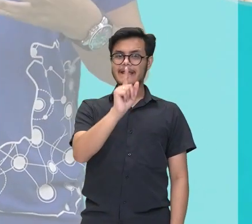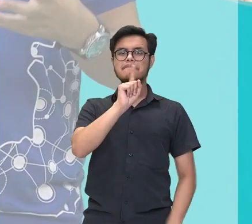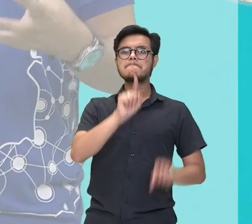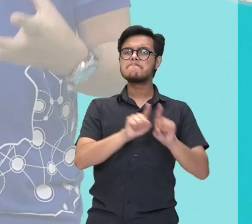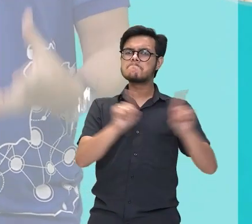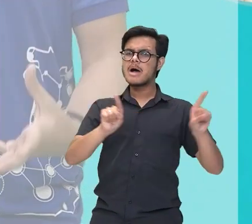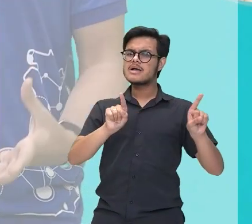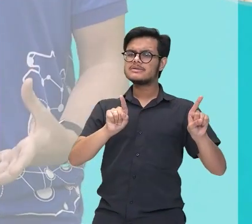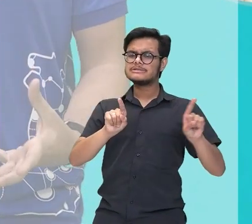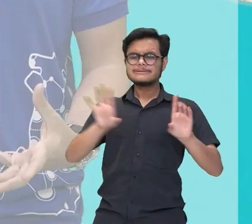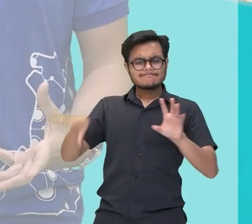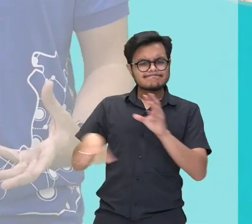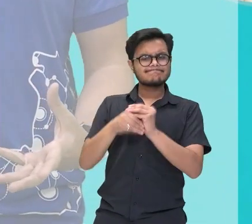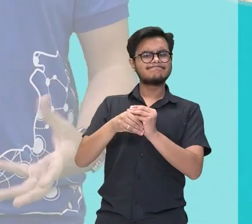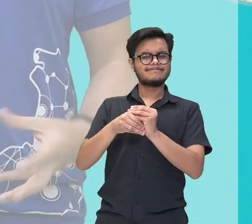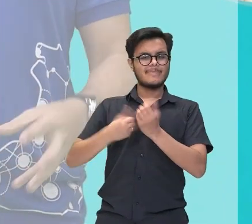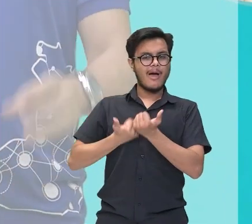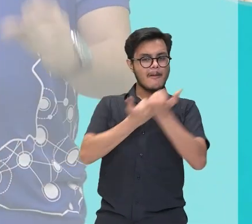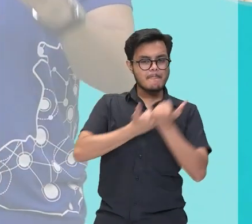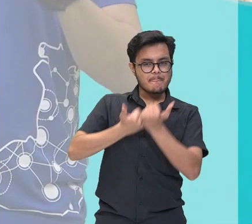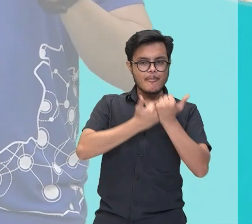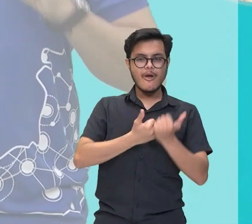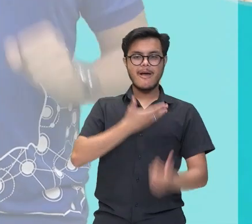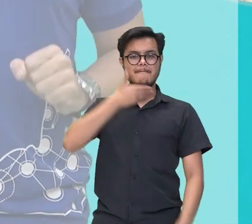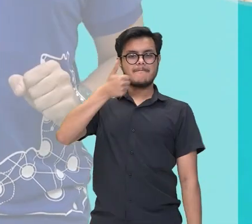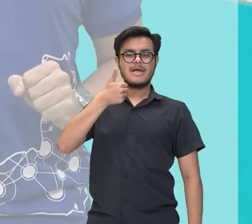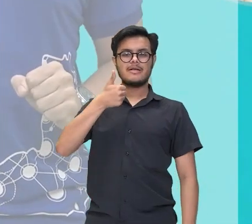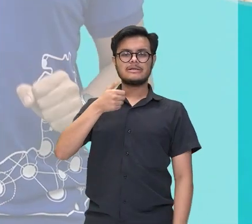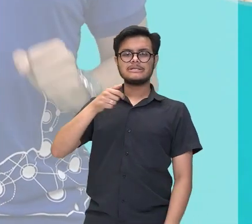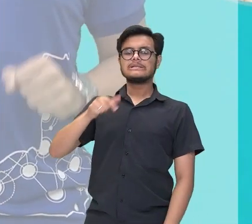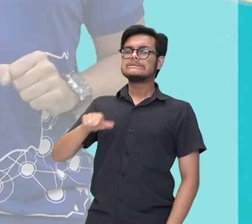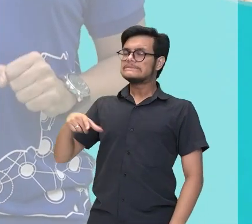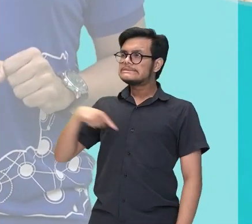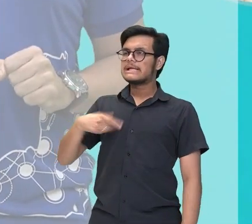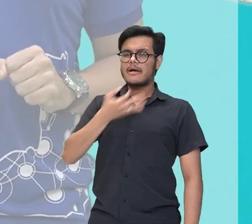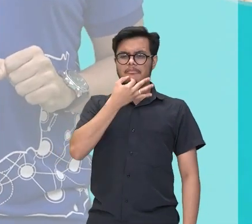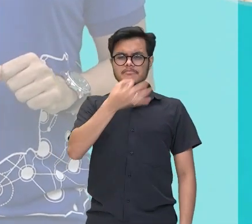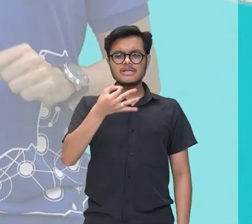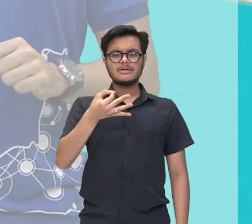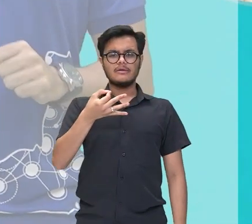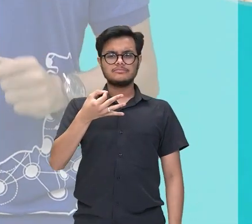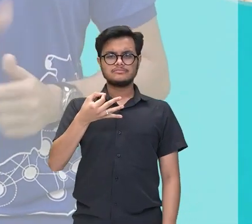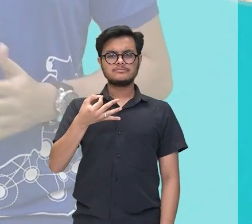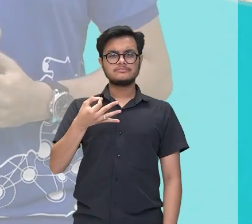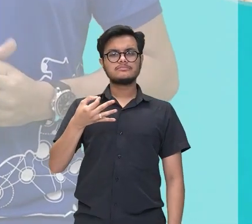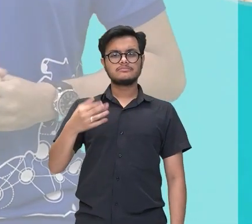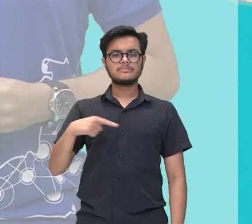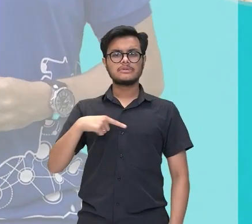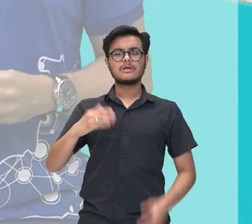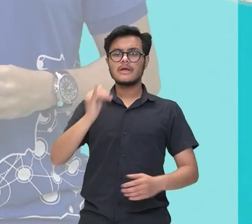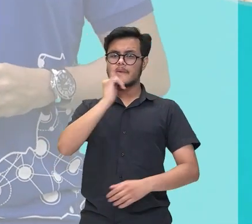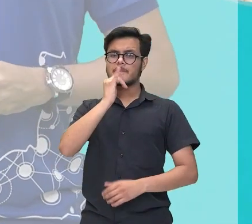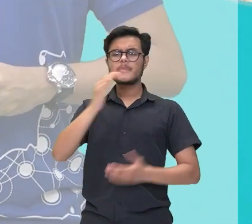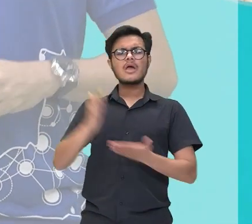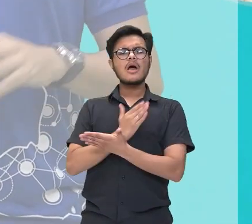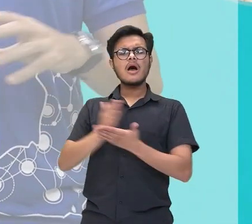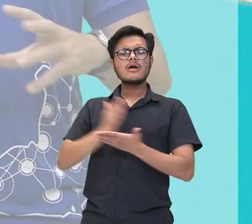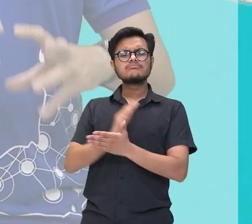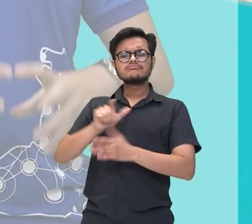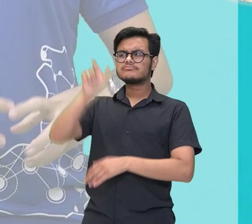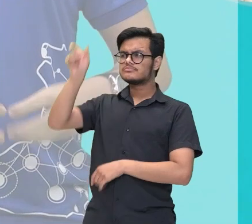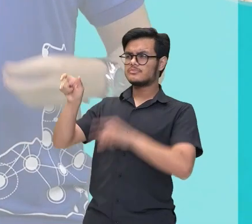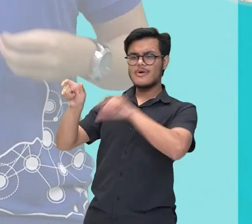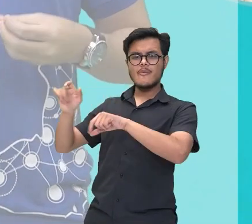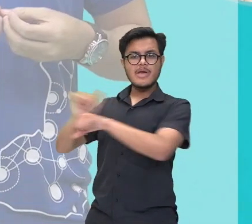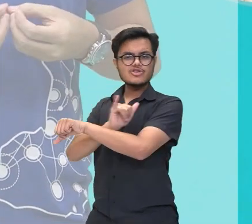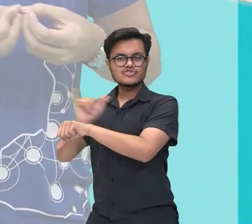quer argumentar essa opinião. Opa, vou trazer argumentos aqui para sustentar a minha opinião. Eu trago um argumento de autoridade, ou seja, eu